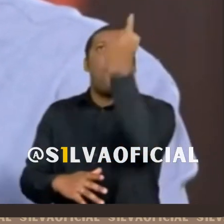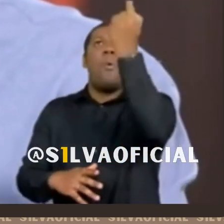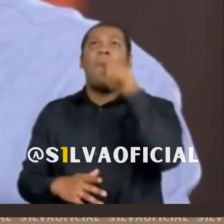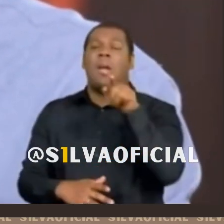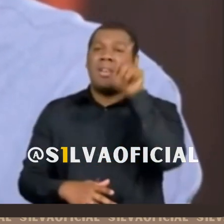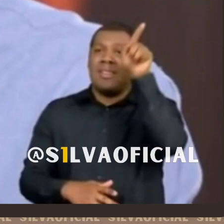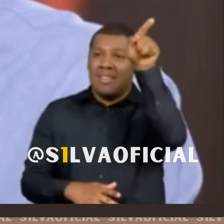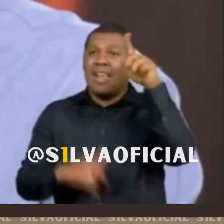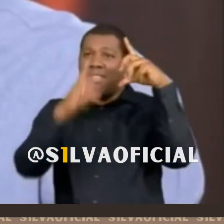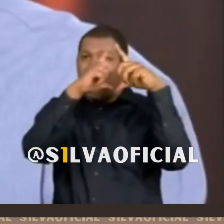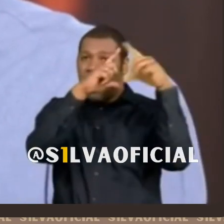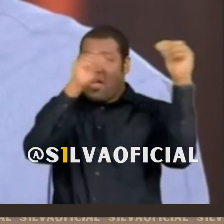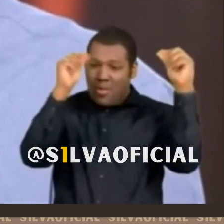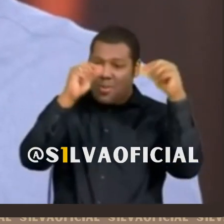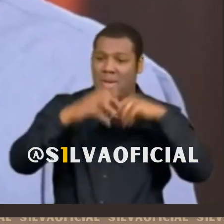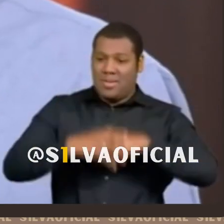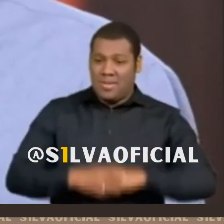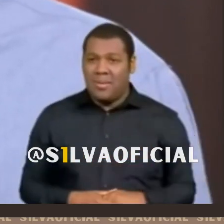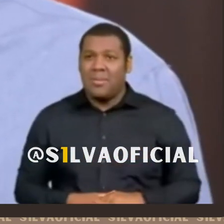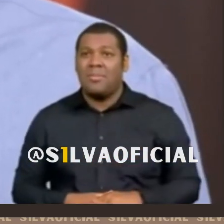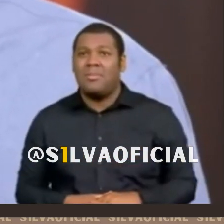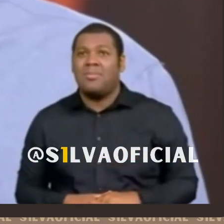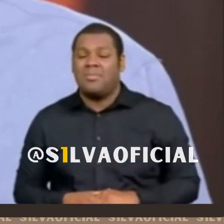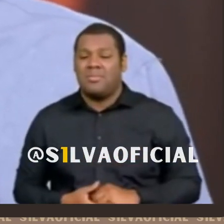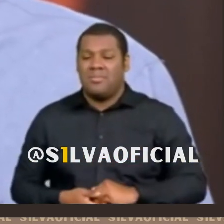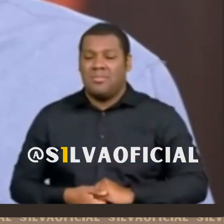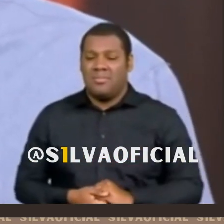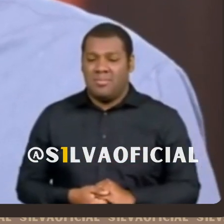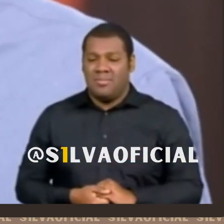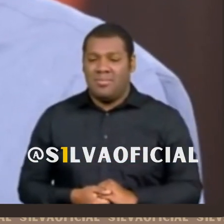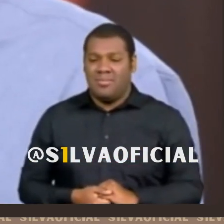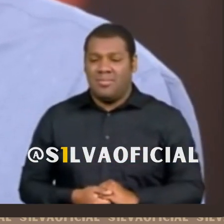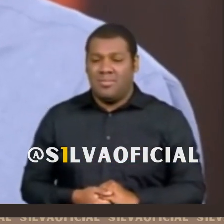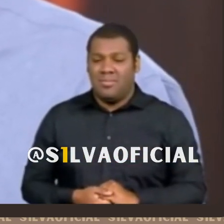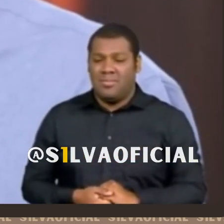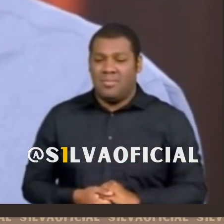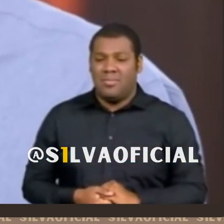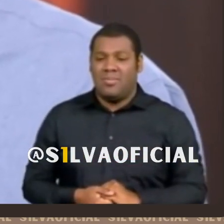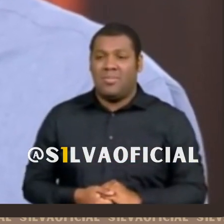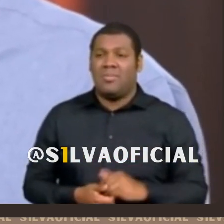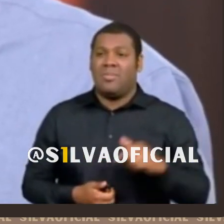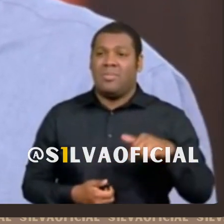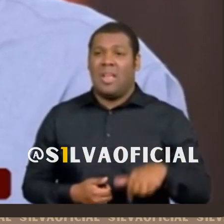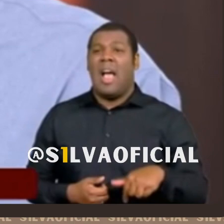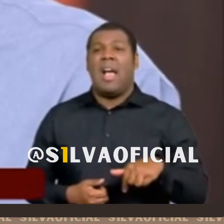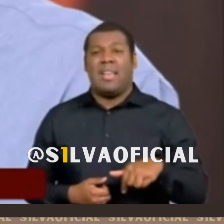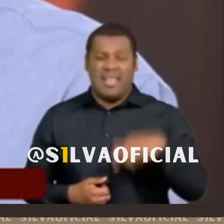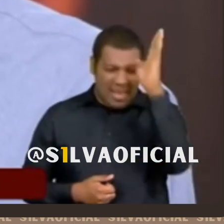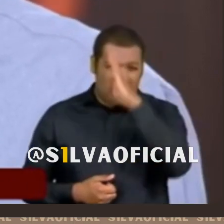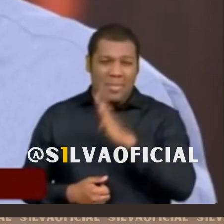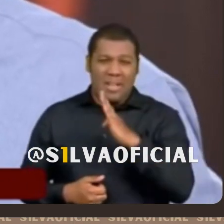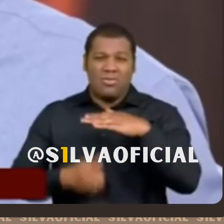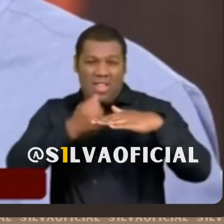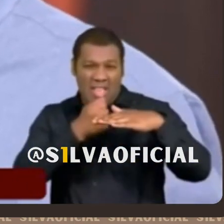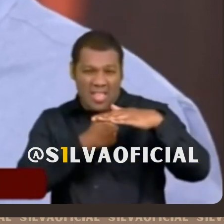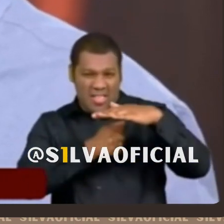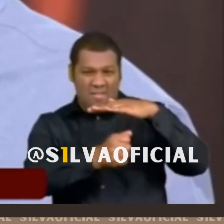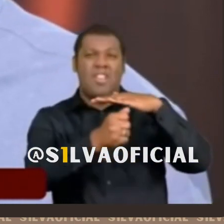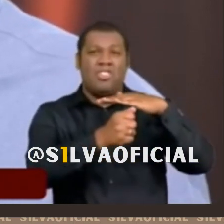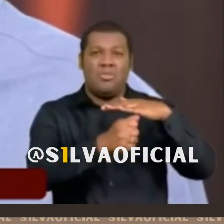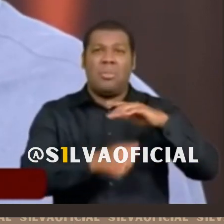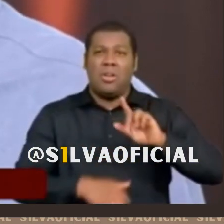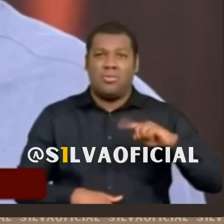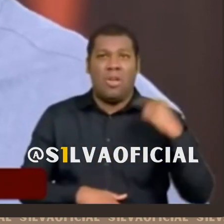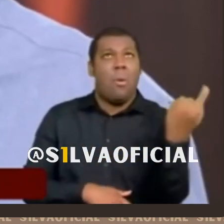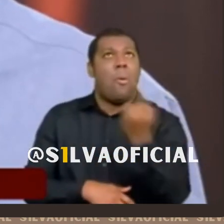base espacial dele. Tá? O Brasil, como não teve os investimentos necessários, está no que está. E eles não foram para frente. O que ele me